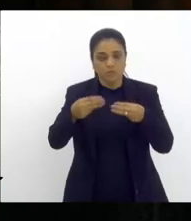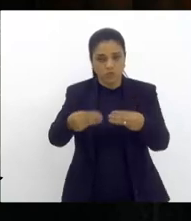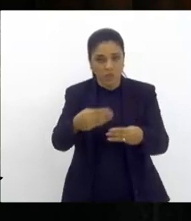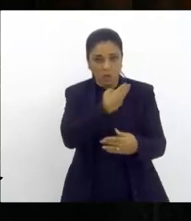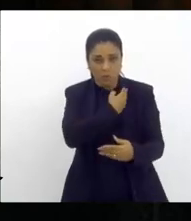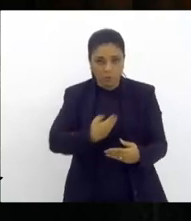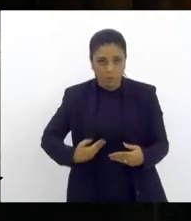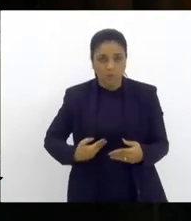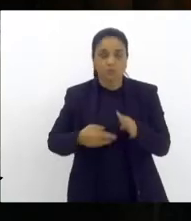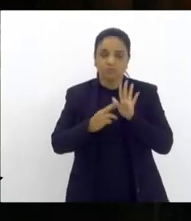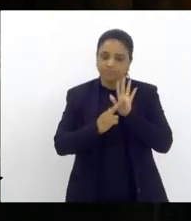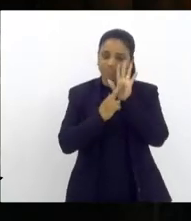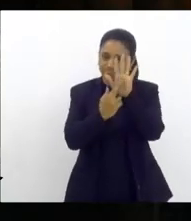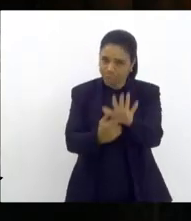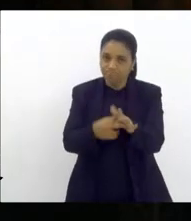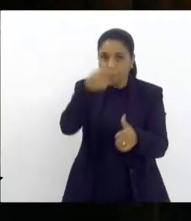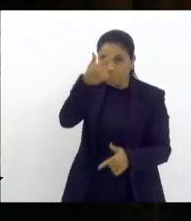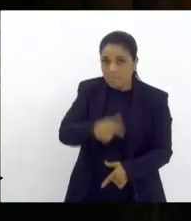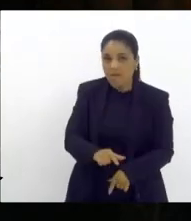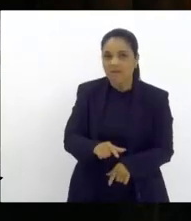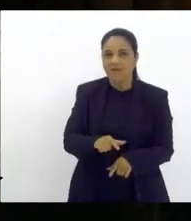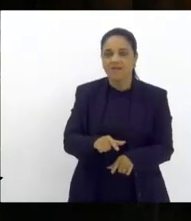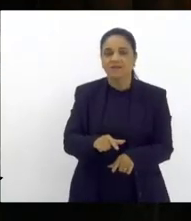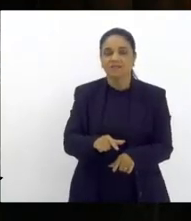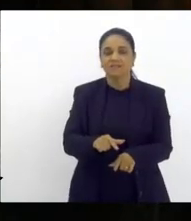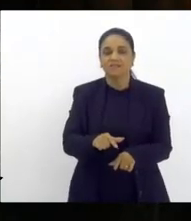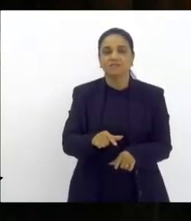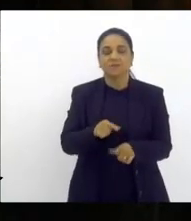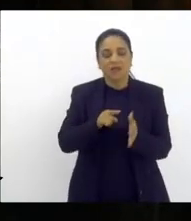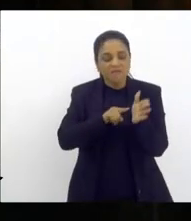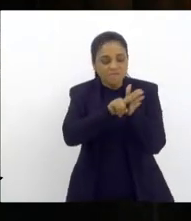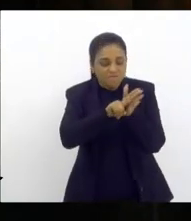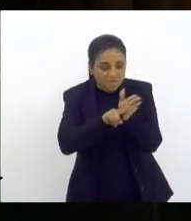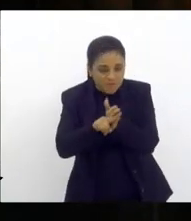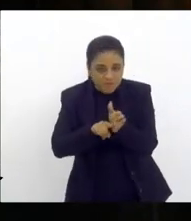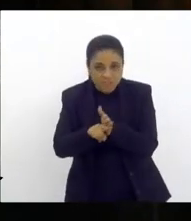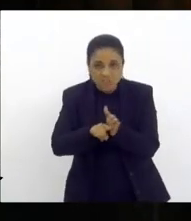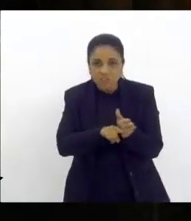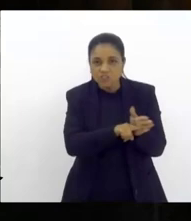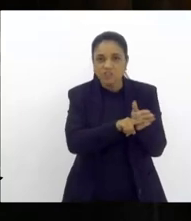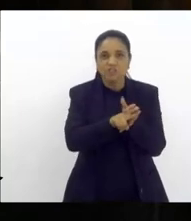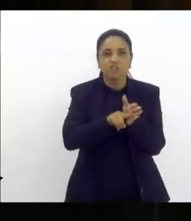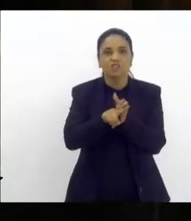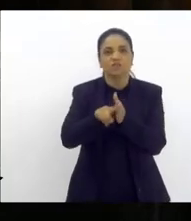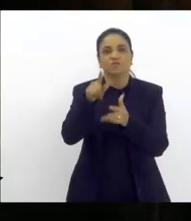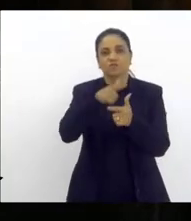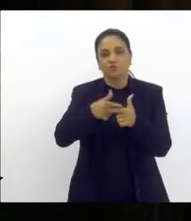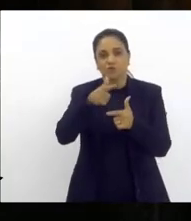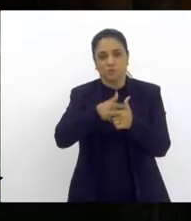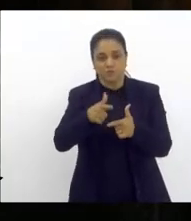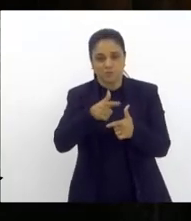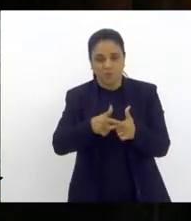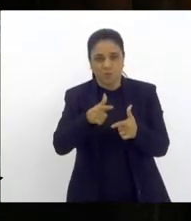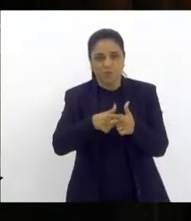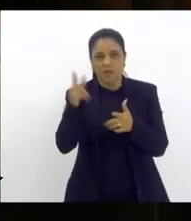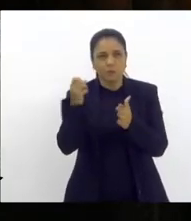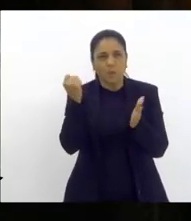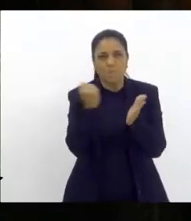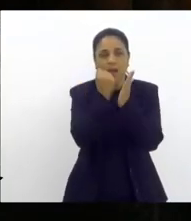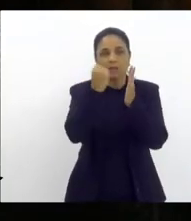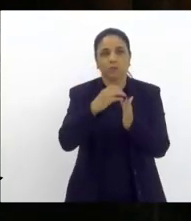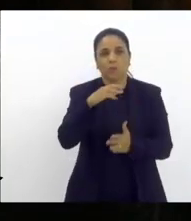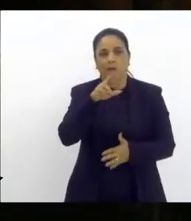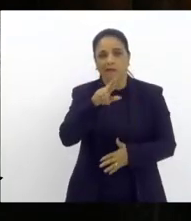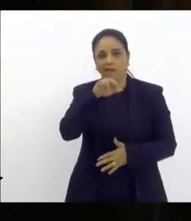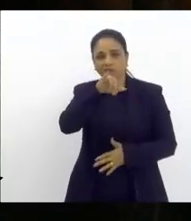mais uma representação Nossa para que investigue as irregularidades desde do pacto RJ que a gente